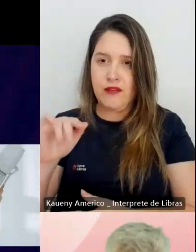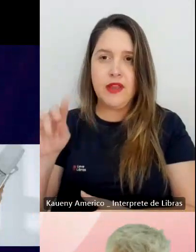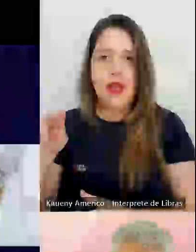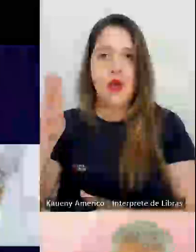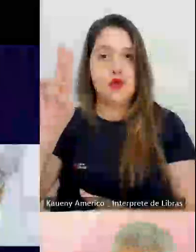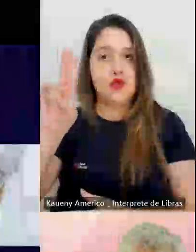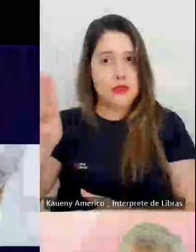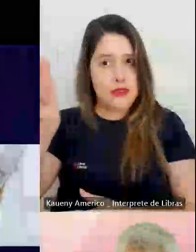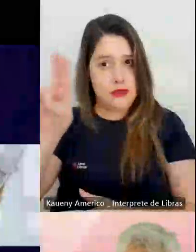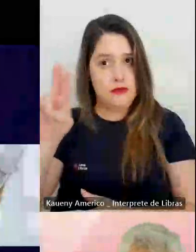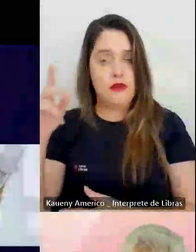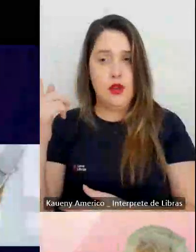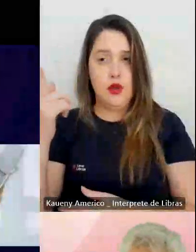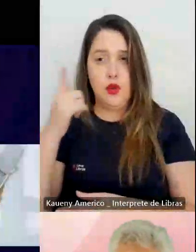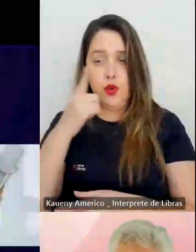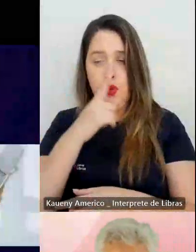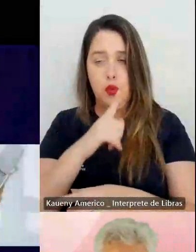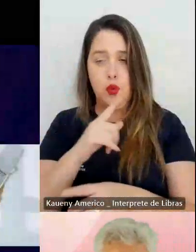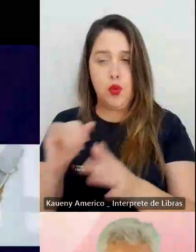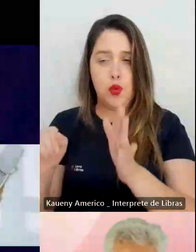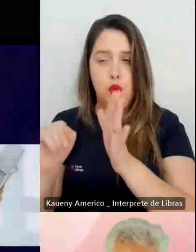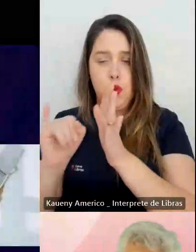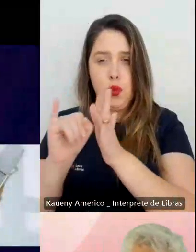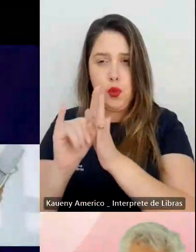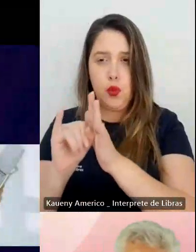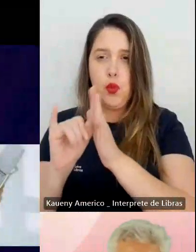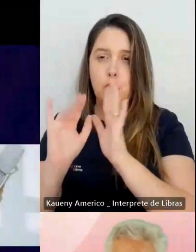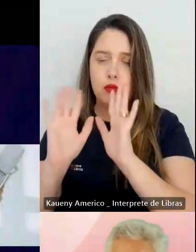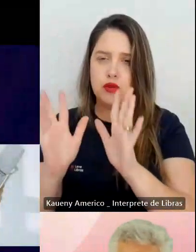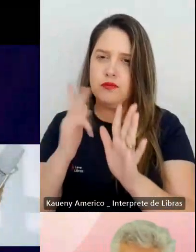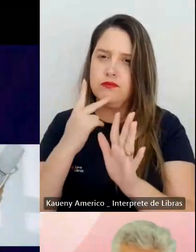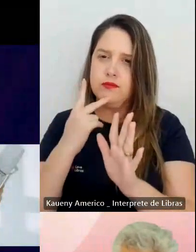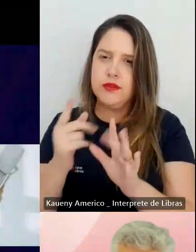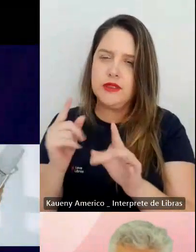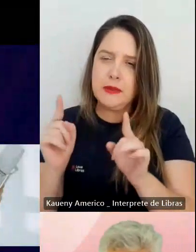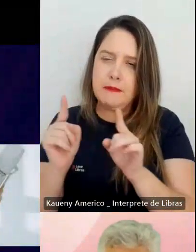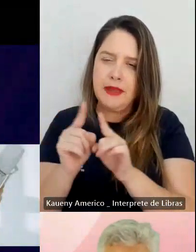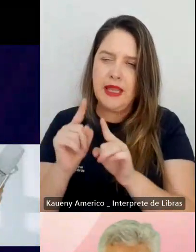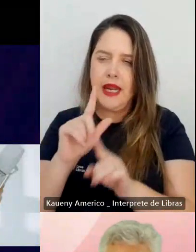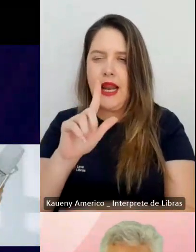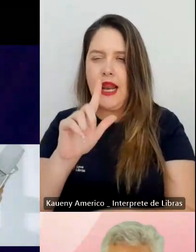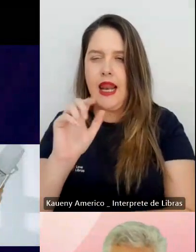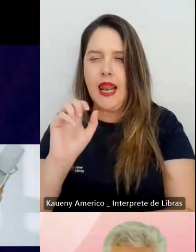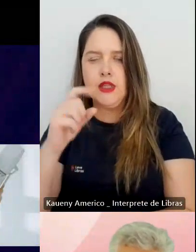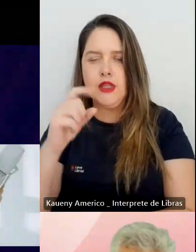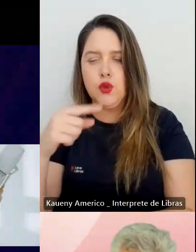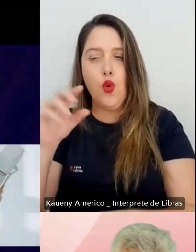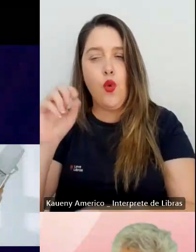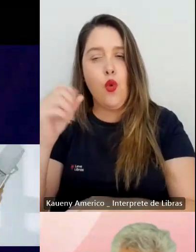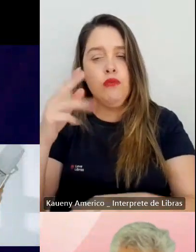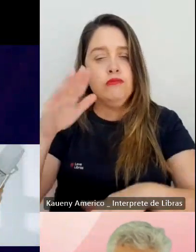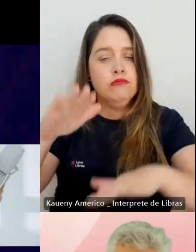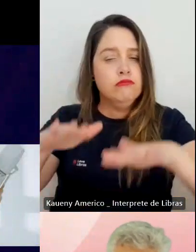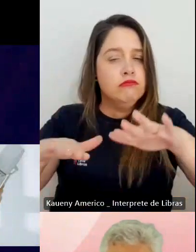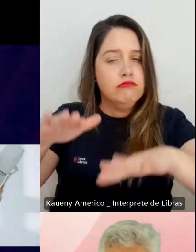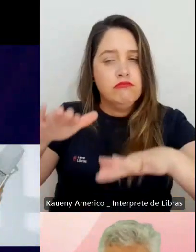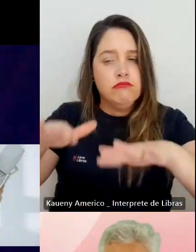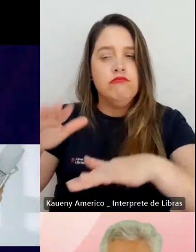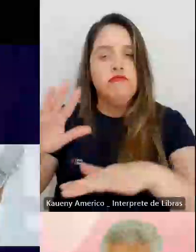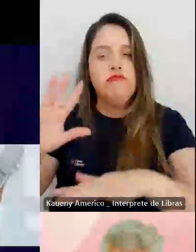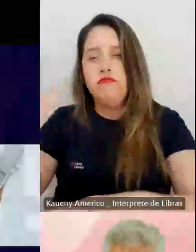conseguir identificar, então, como eu havia dito, pequenas lesões, pequenas alterações, pequenas calcificações e que